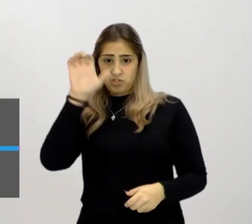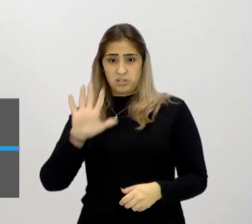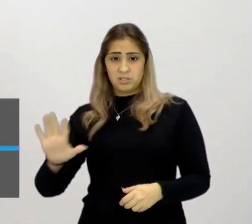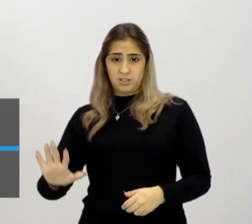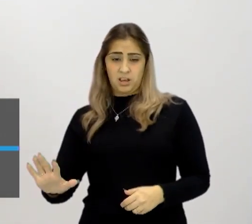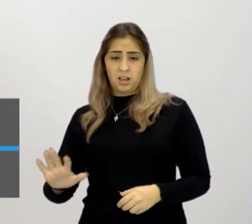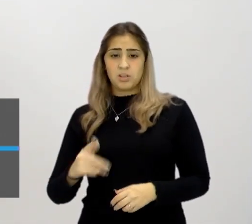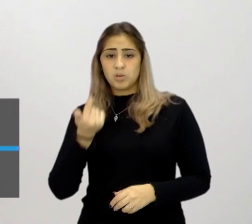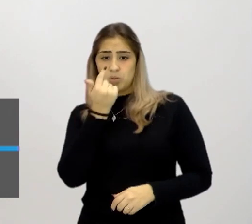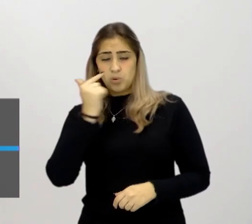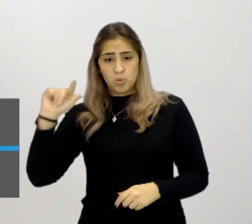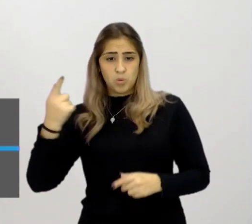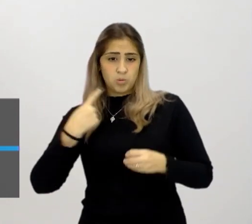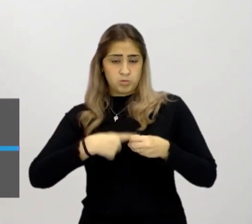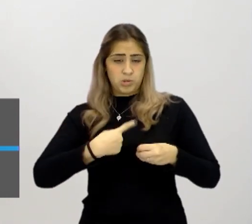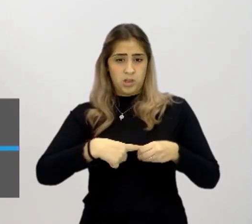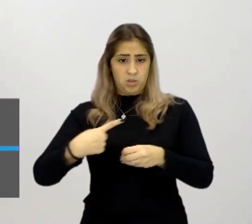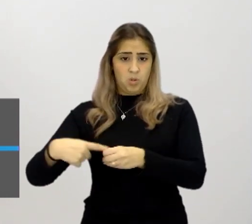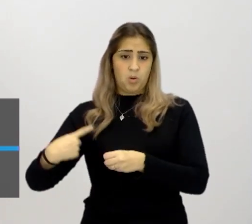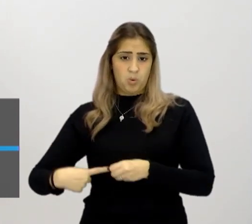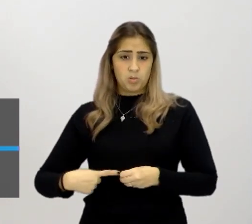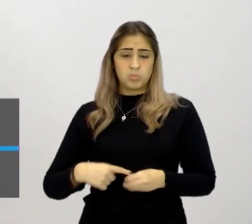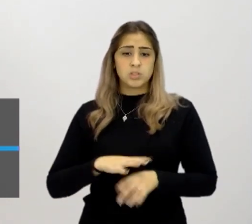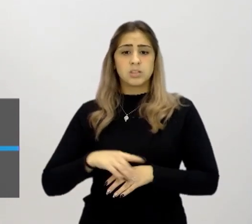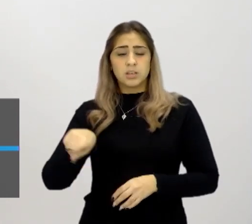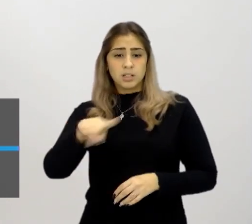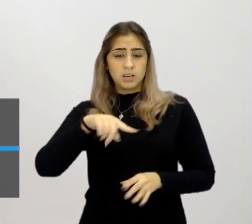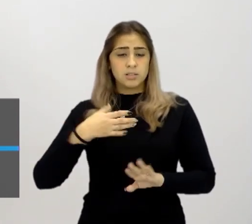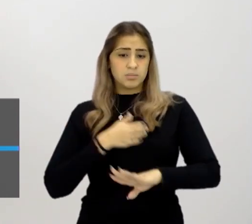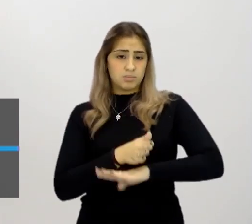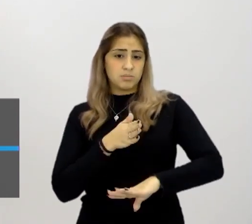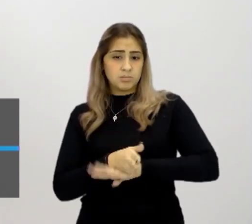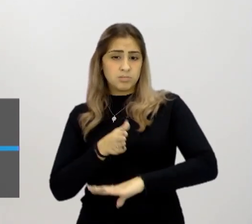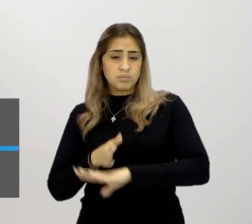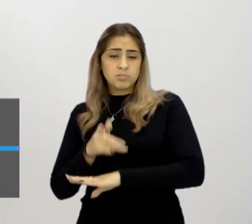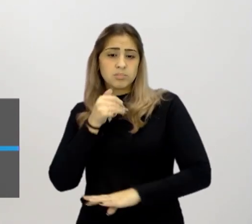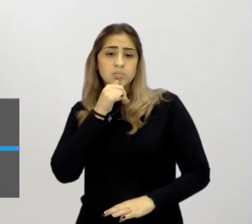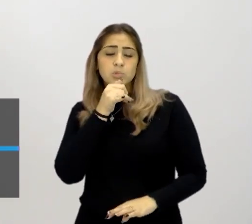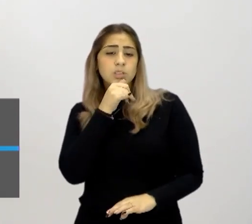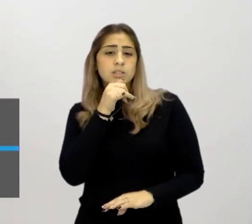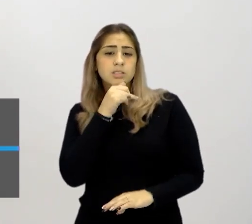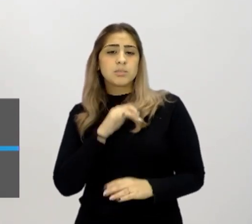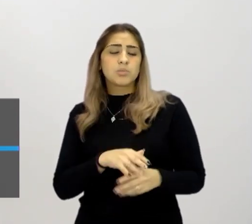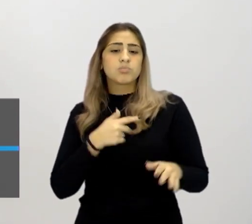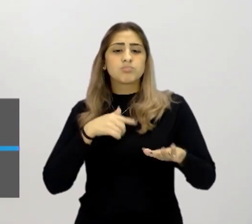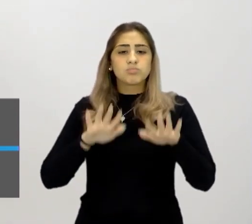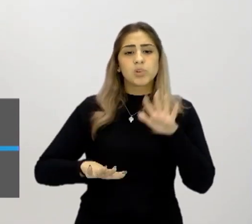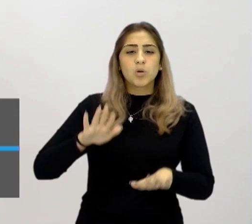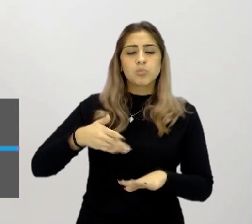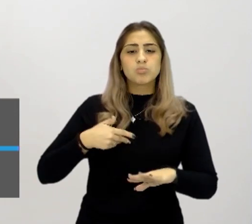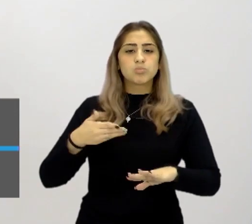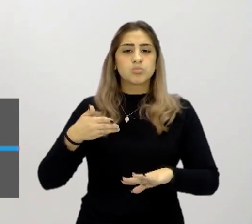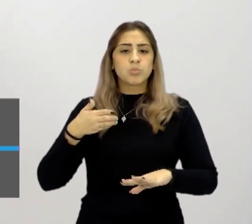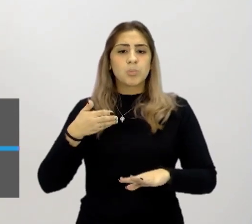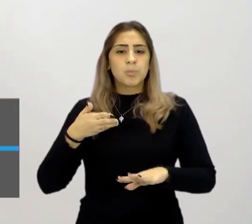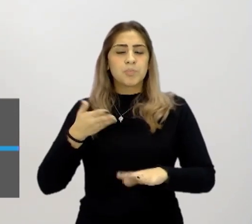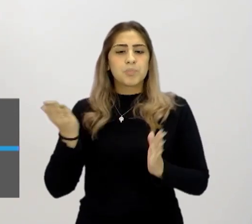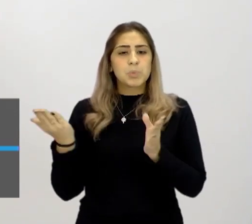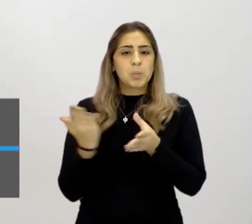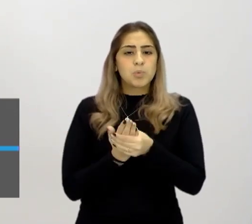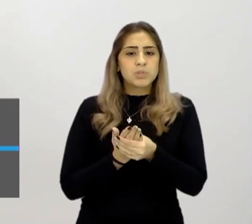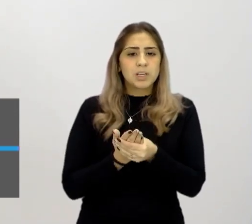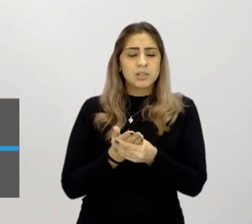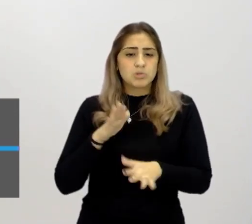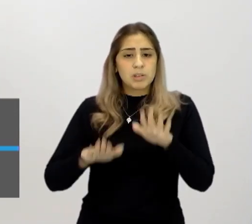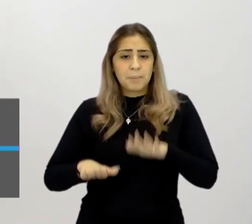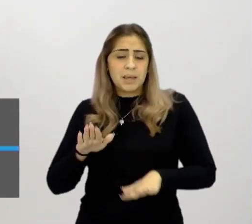outros territórios. Eles participam, por exemplo, de alguns processos de independência, né, de